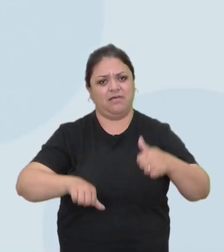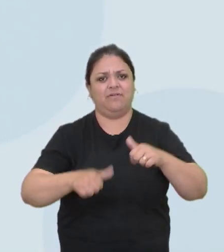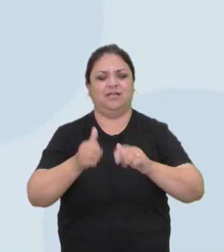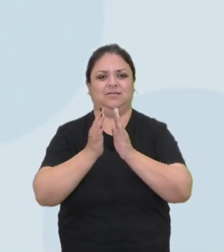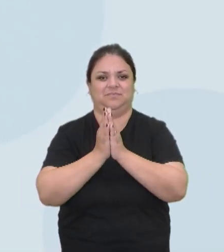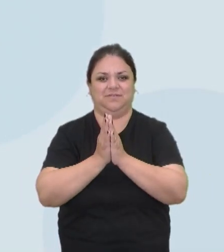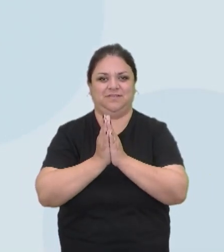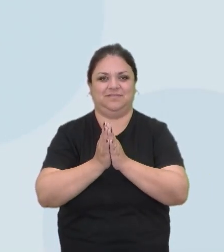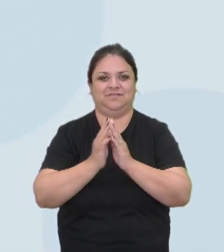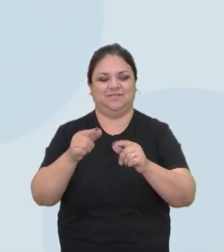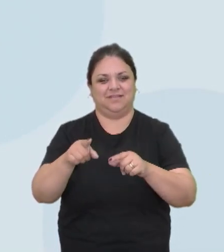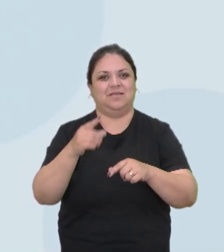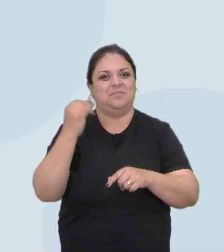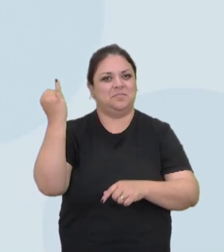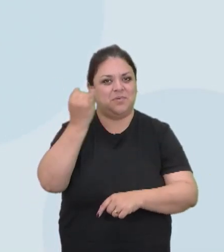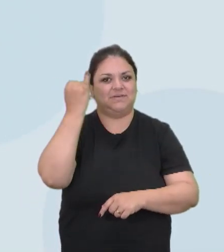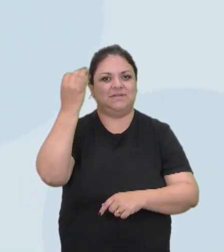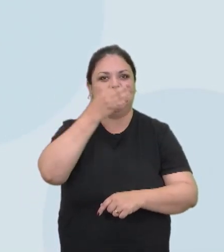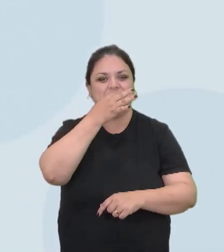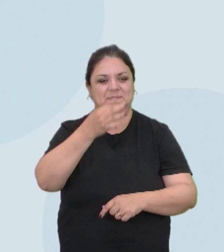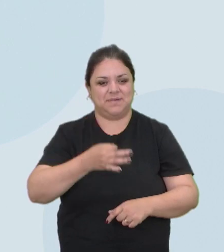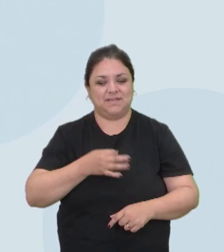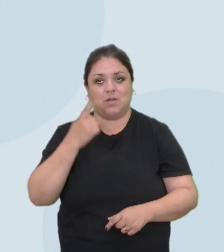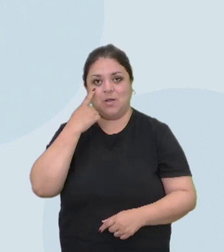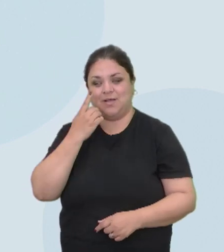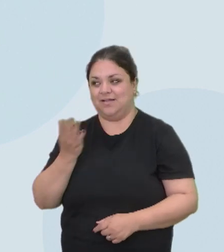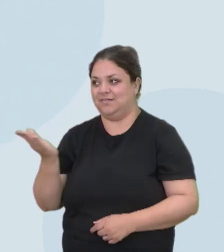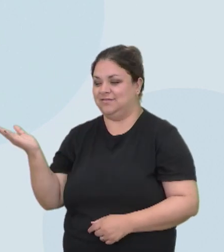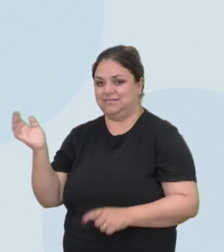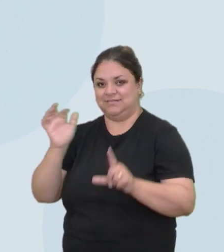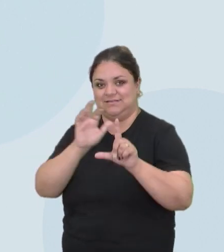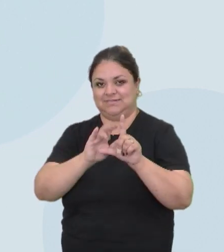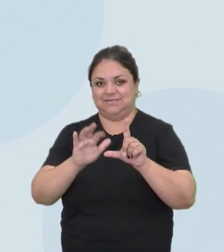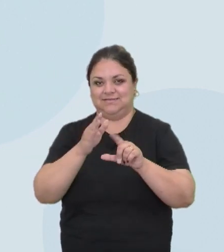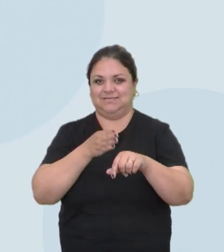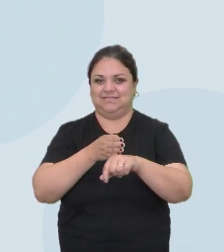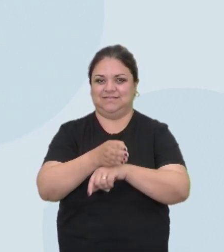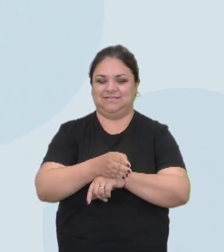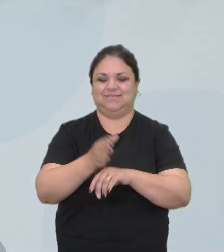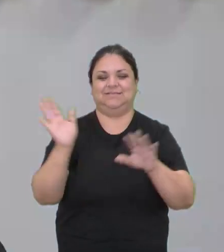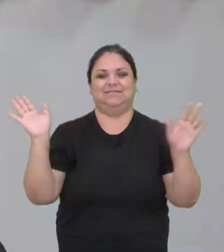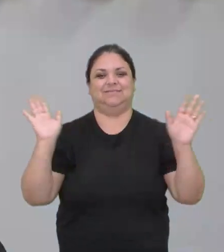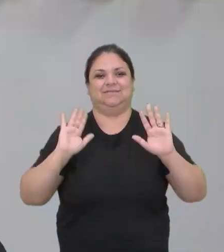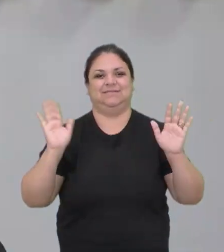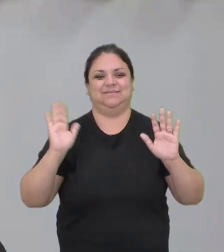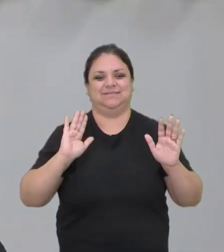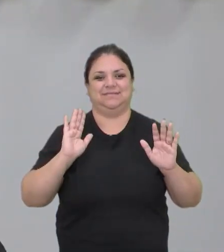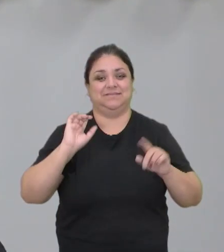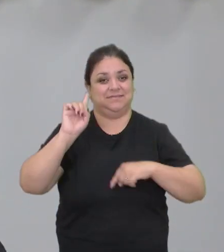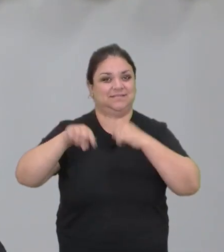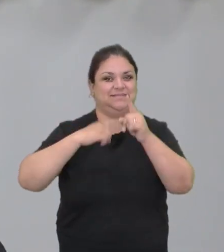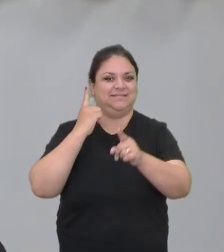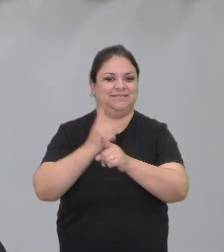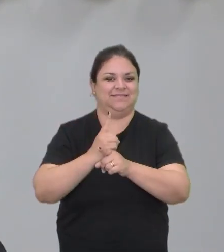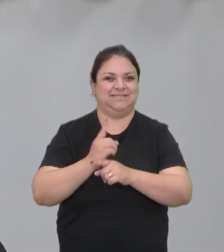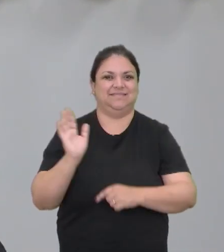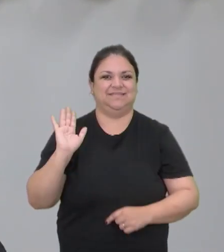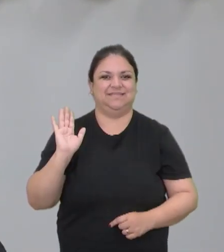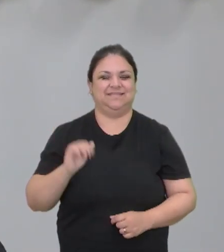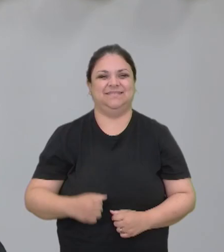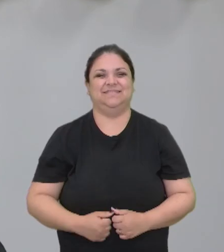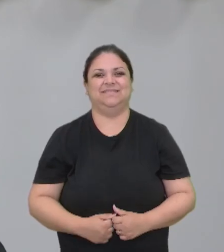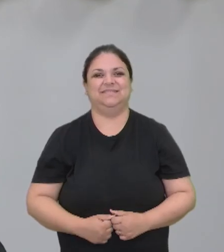a aula, que é sempre super importante. Tá aparecendo aí QR Code link. Me despeço e até a próxima aula.